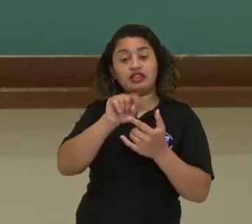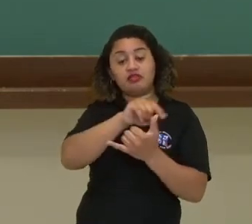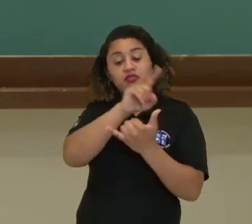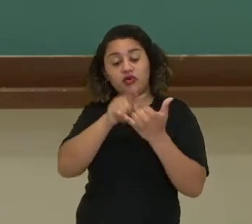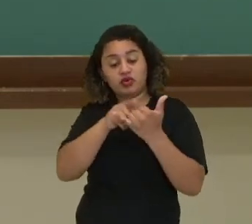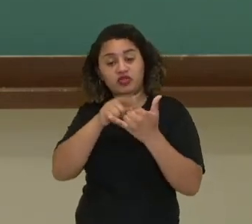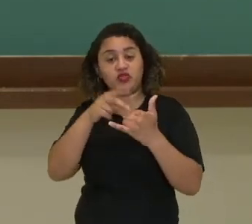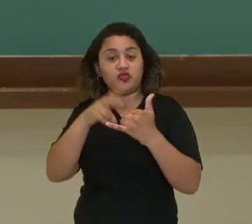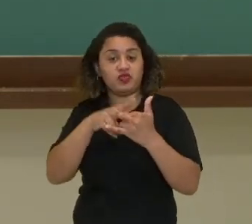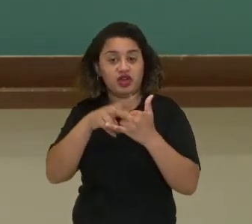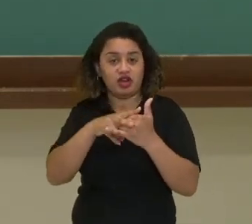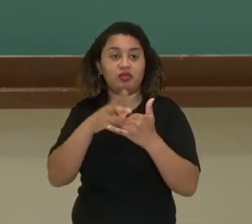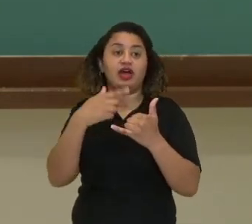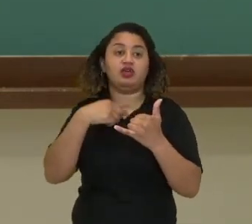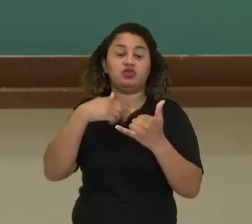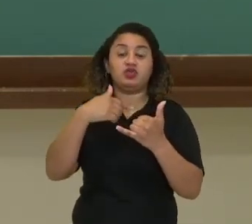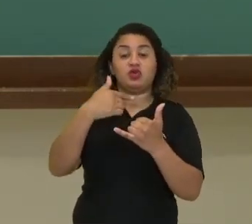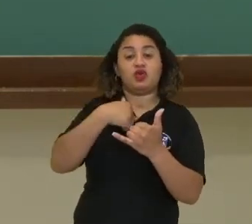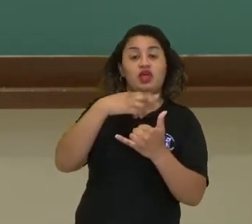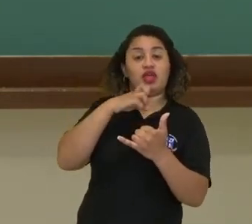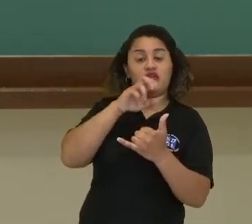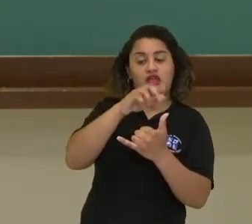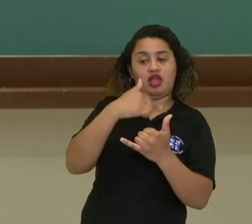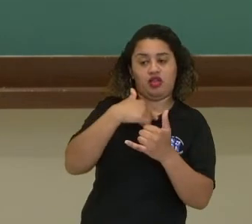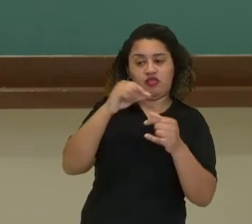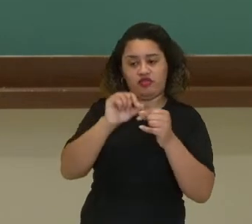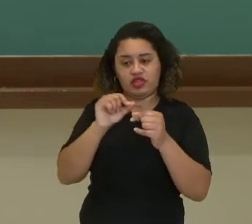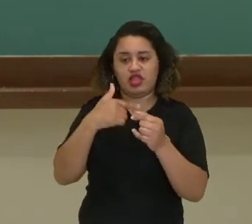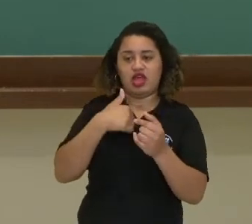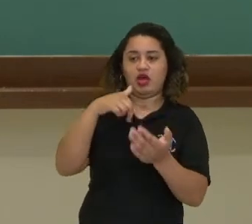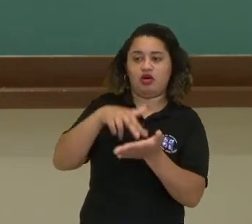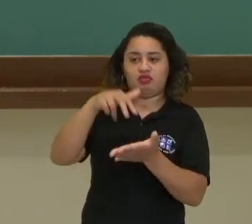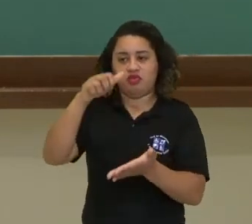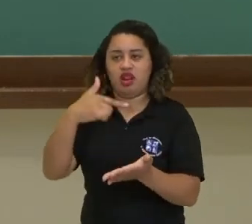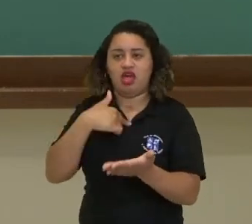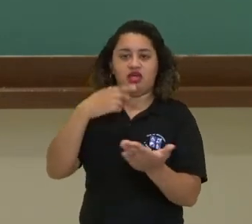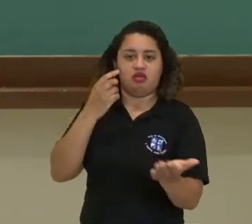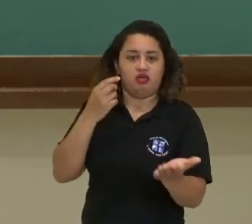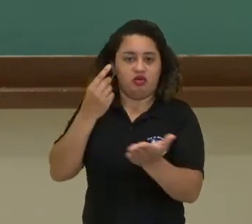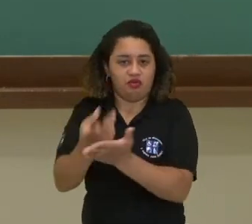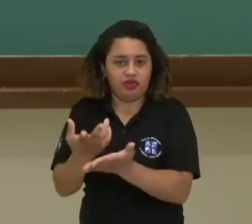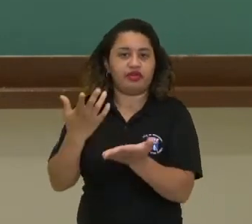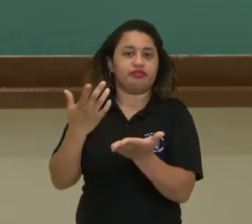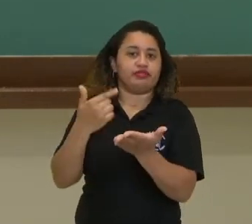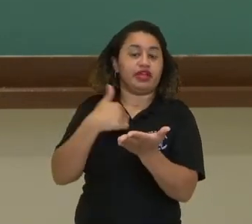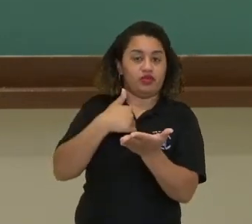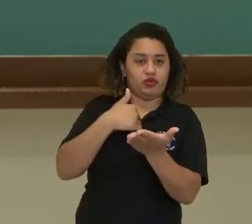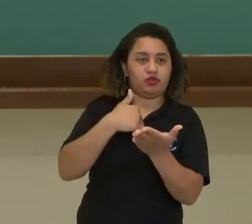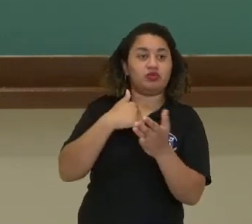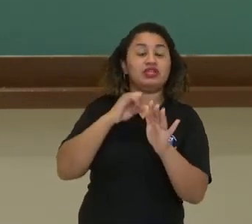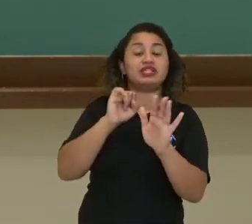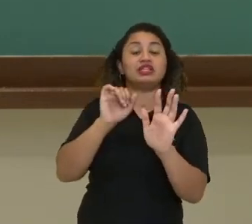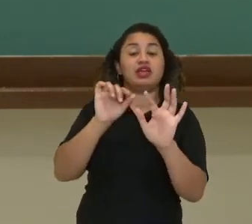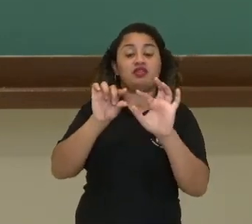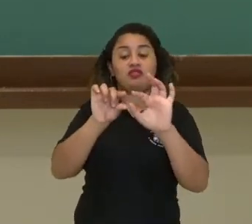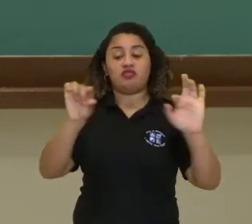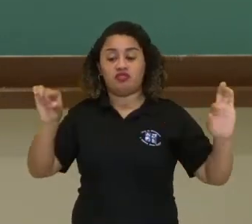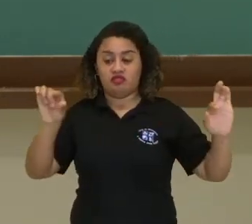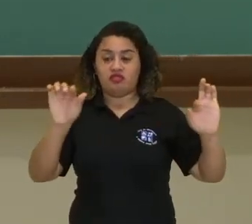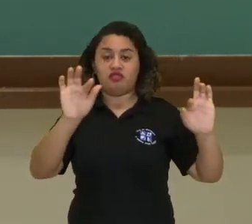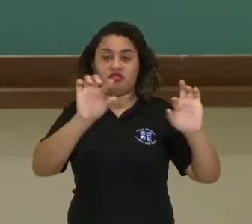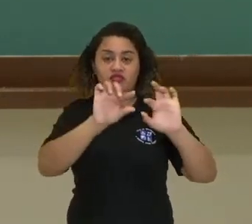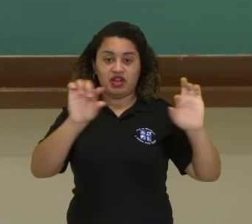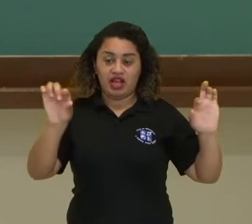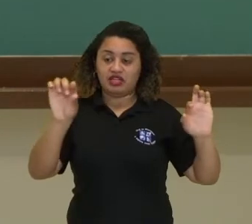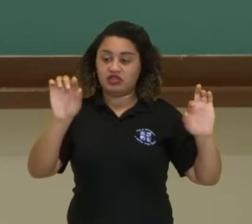eu uso eu. Então, para eu fazer, para eu pular, para eu comprar. Quando ele vai terminar frase, aí é para